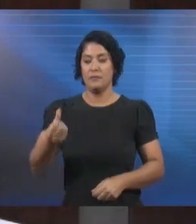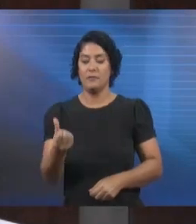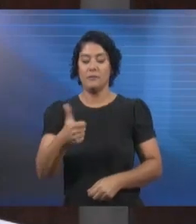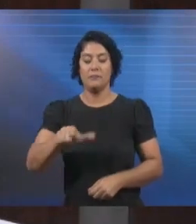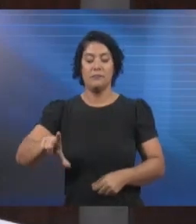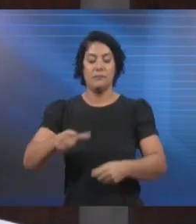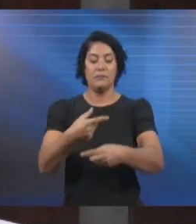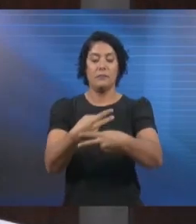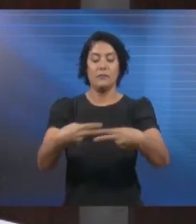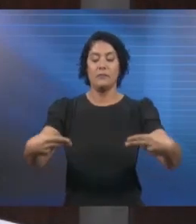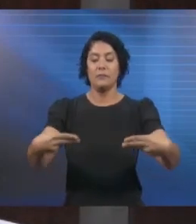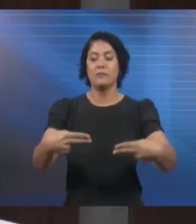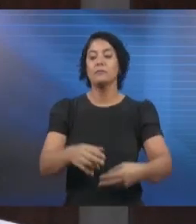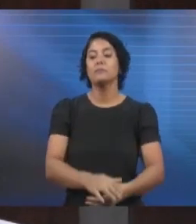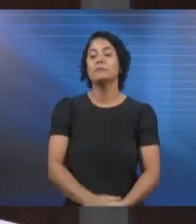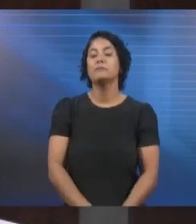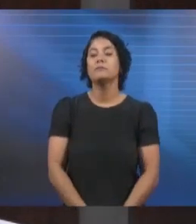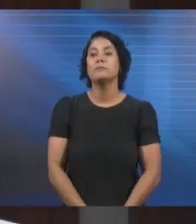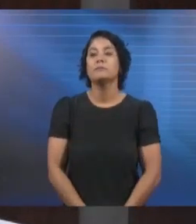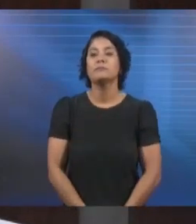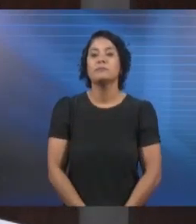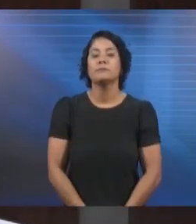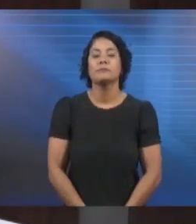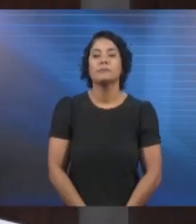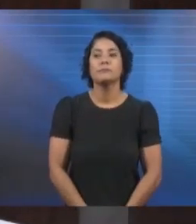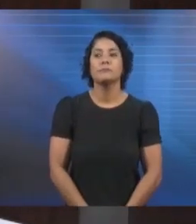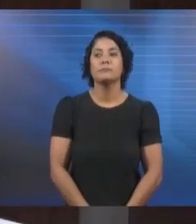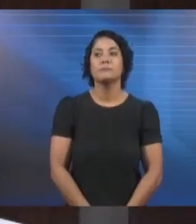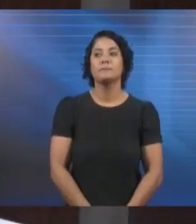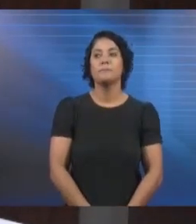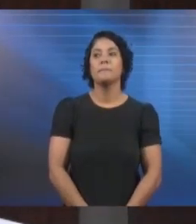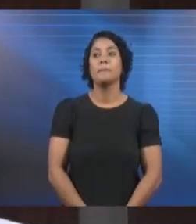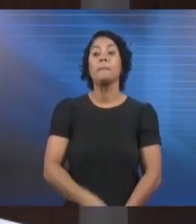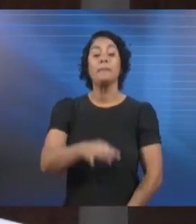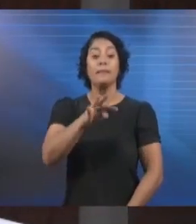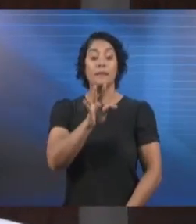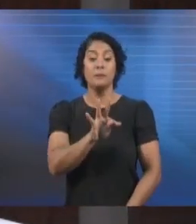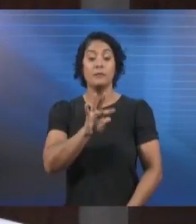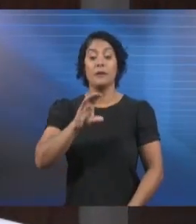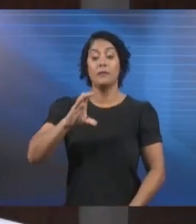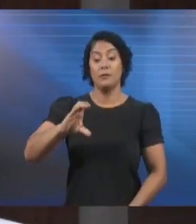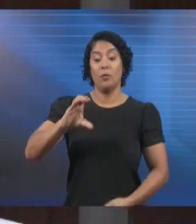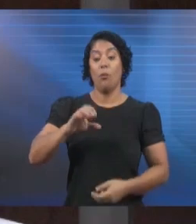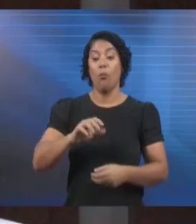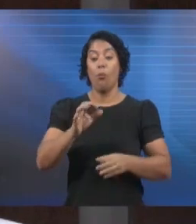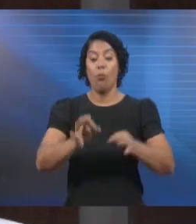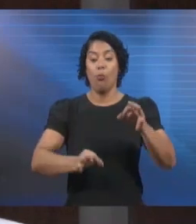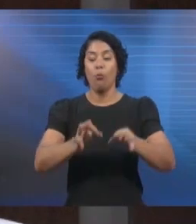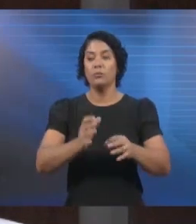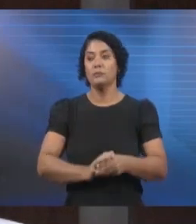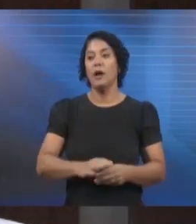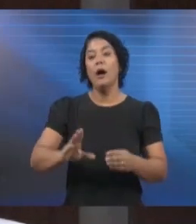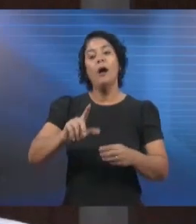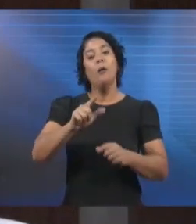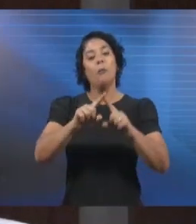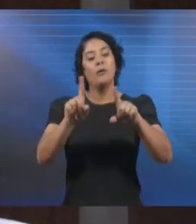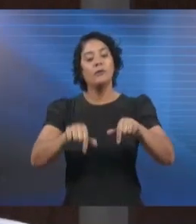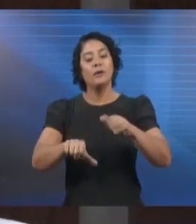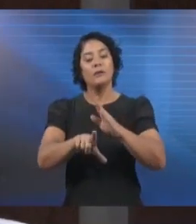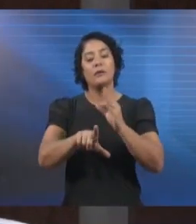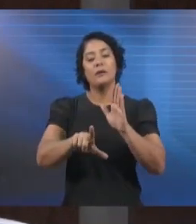das outras providências do tribunal de conta do Estado do Rio Grande do Norte projeto de lei